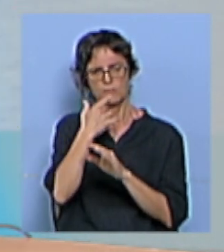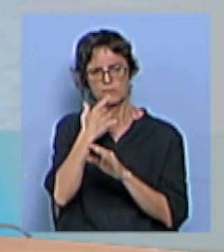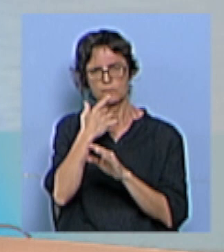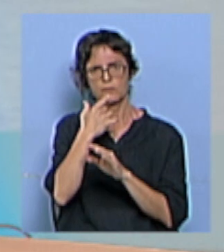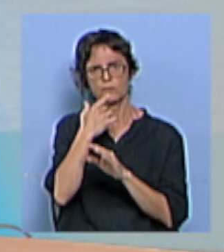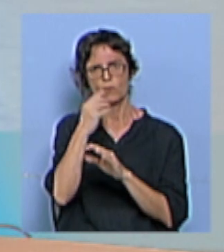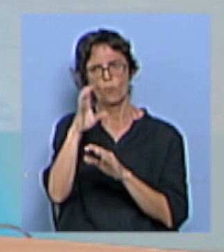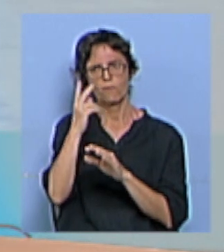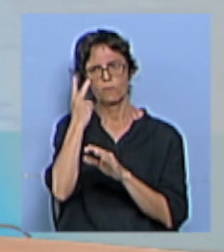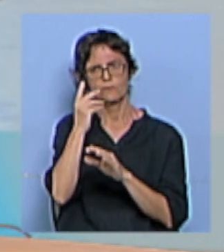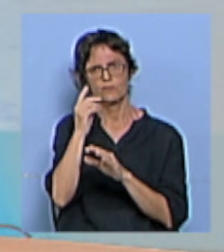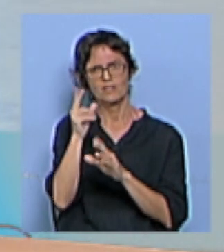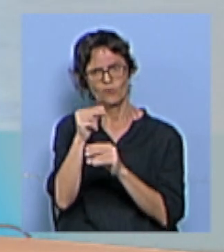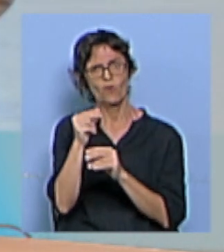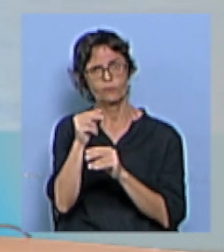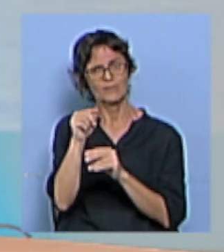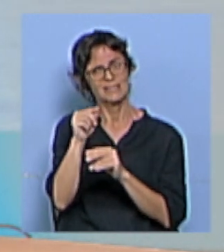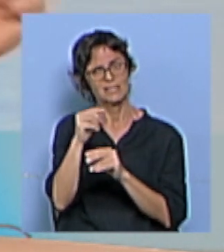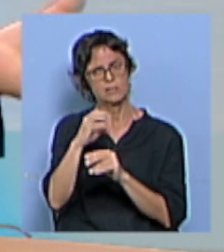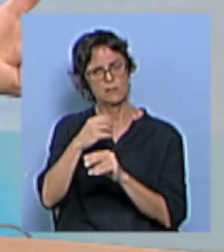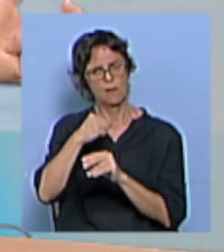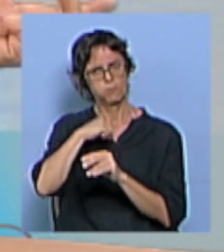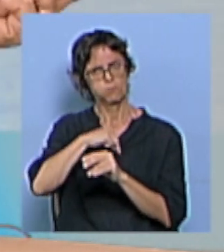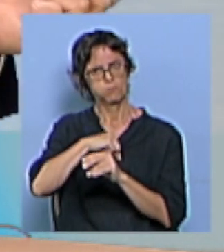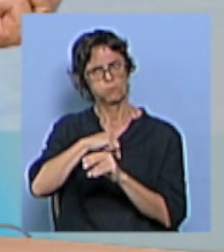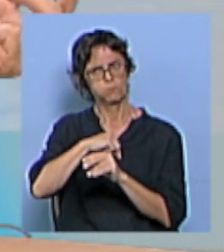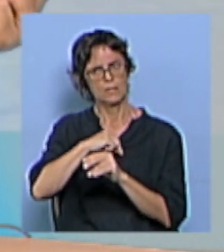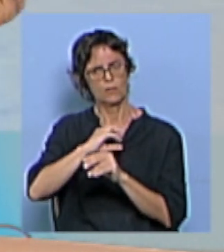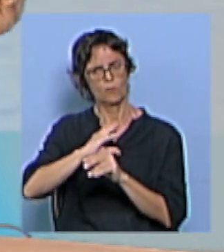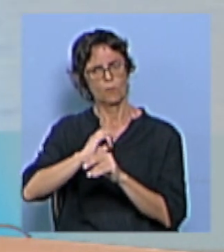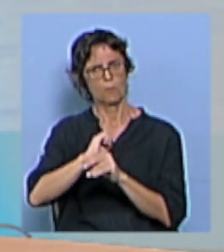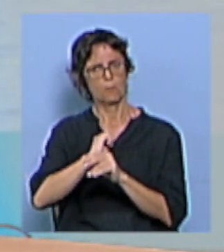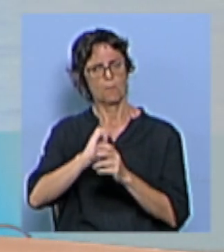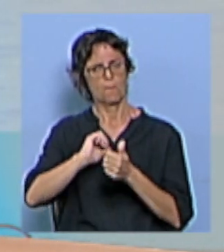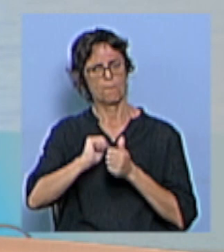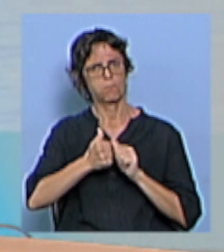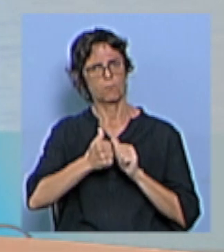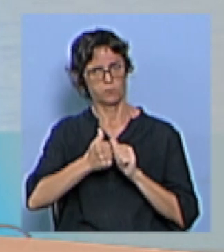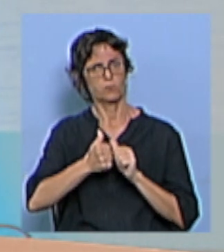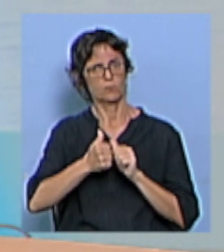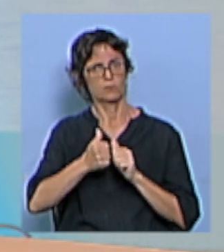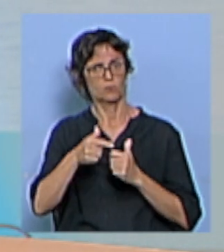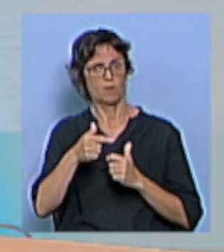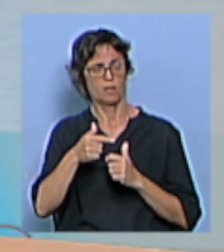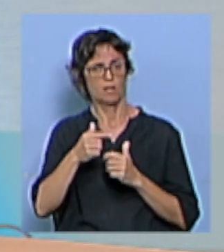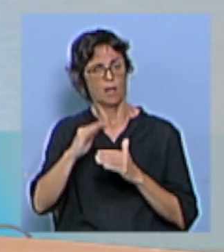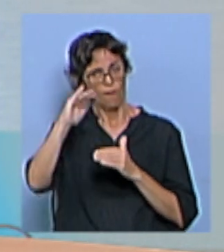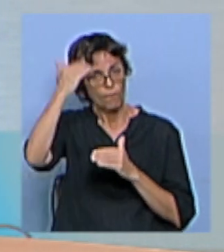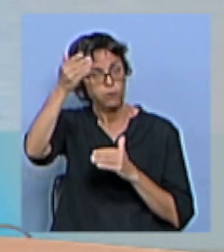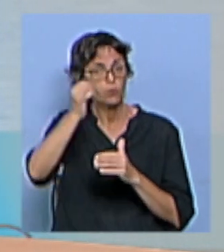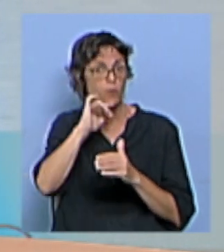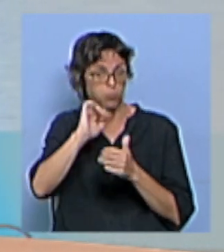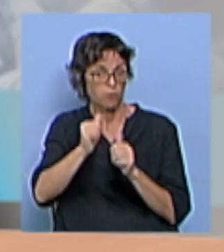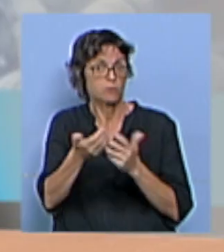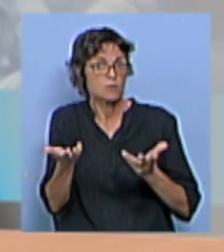habituadas. E isso já lhes criou lá alguma memória de algo diferente e poderá ser mais, frutificar mais para o futuro. Bem, em